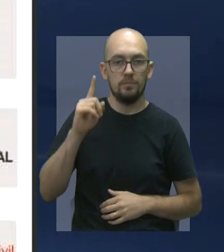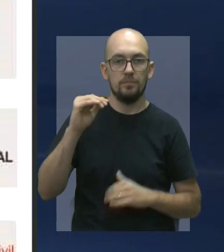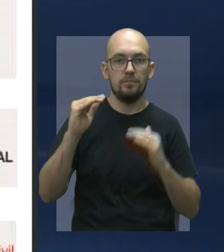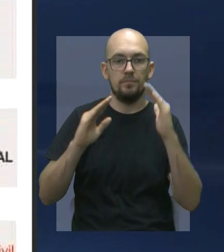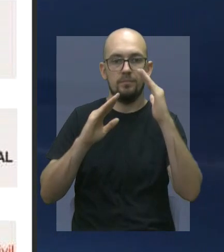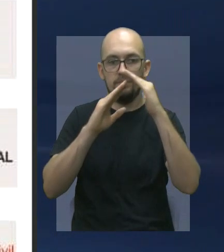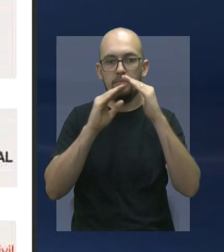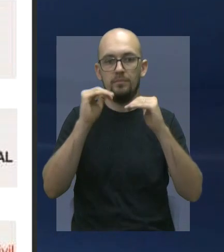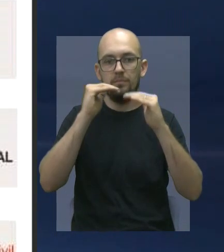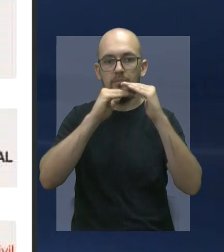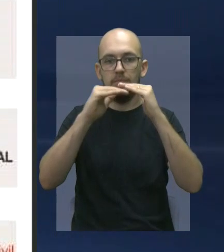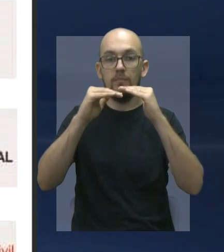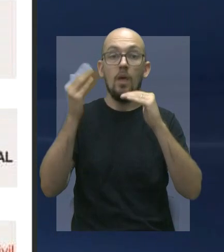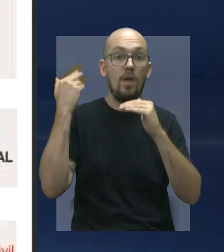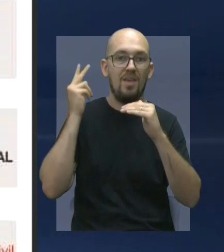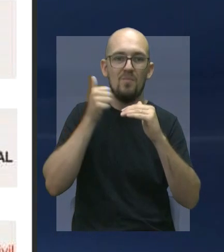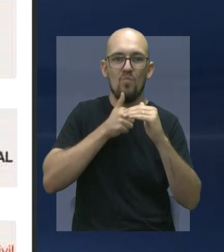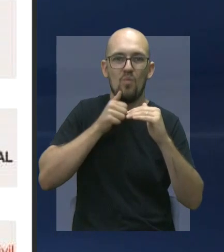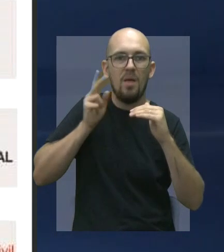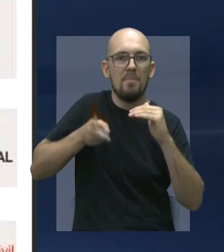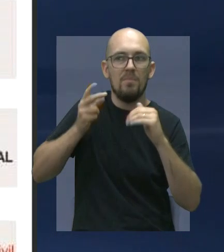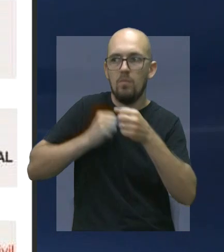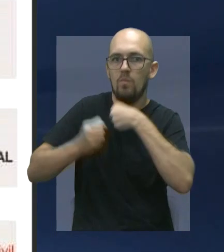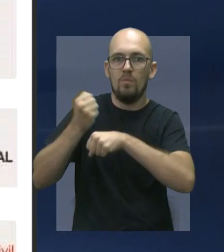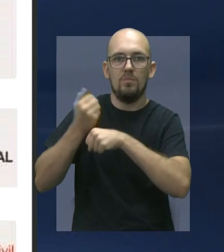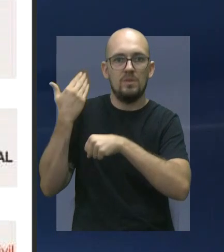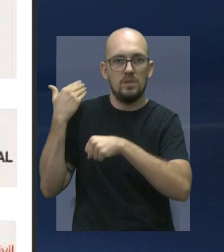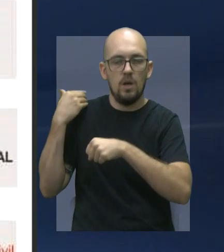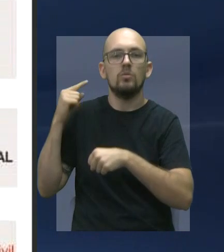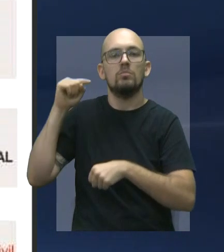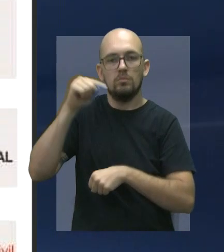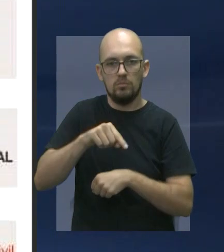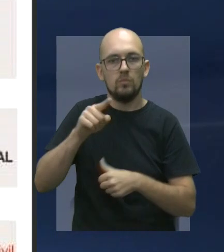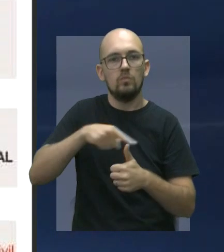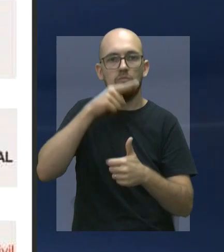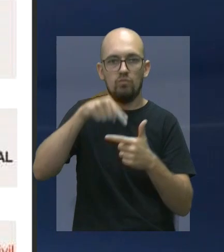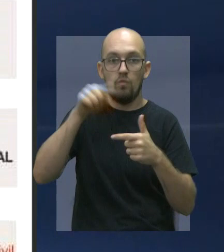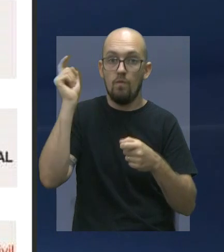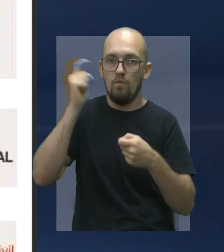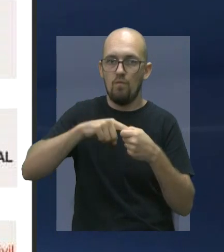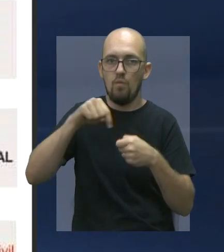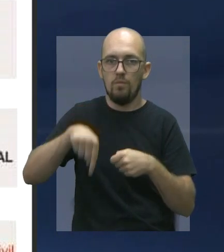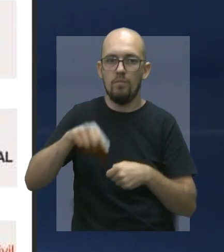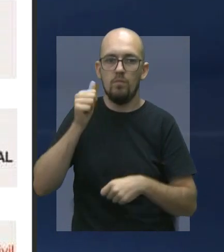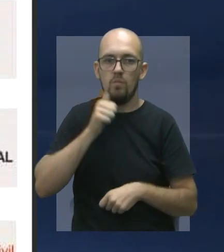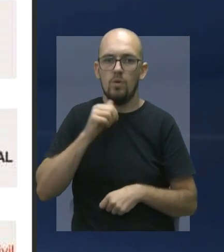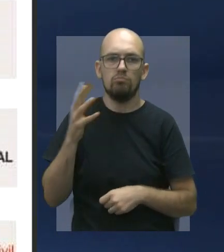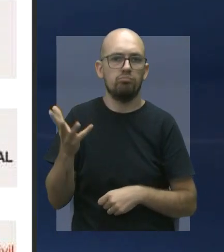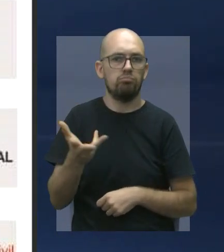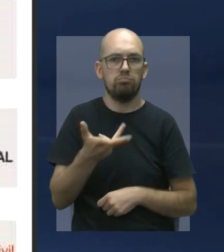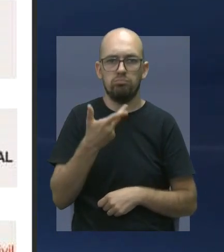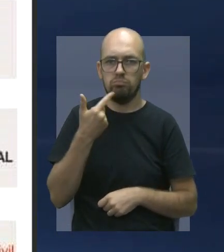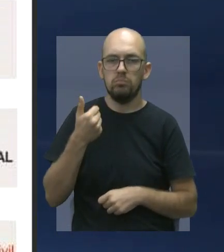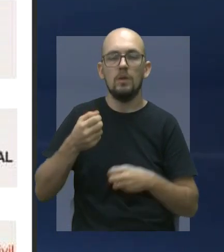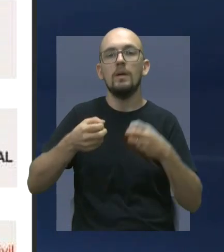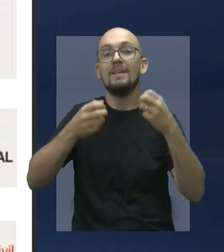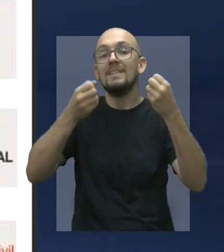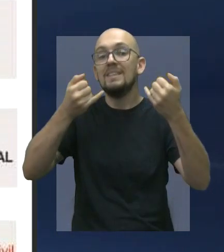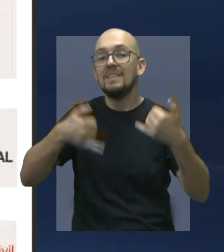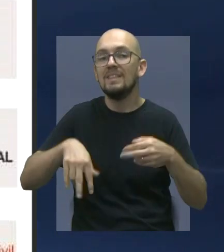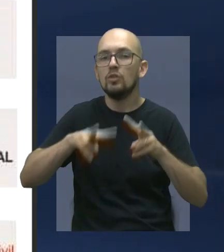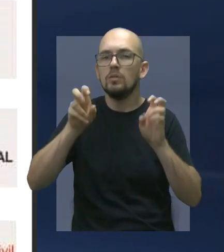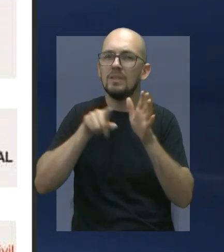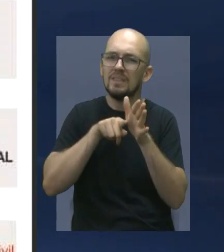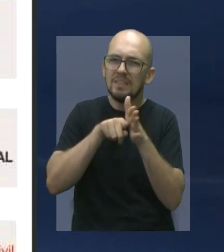que foi palestrante o ano passado, fez uma brilhante palestra. Esse ano ela vai falar sobre o tema